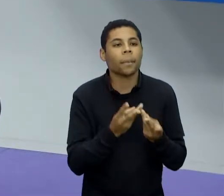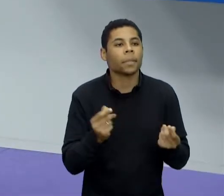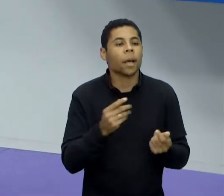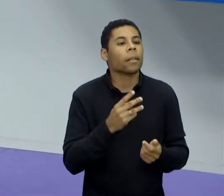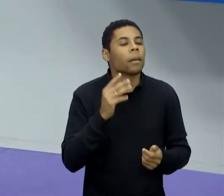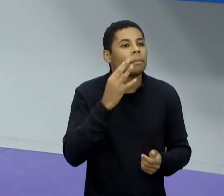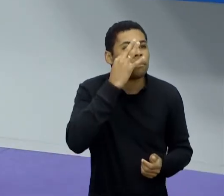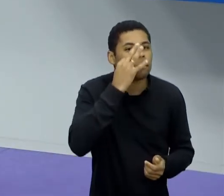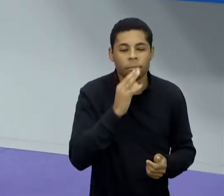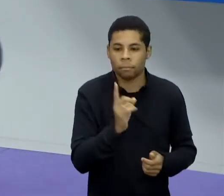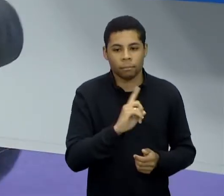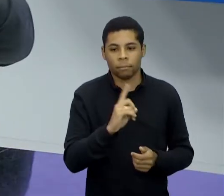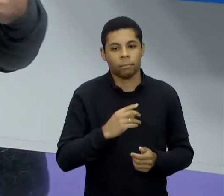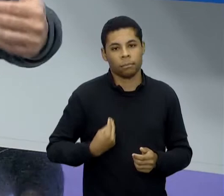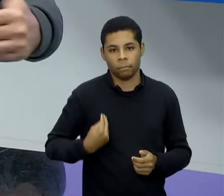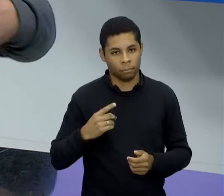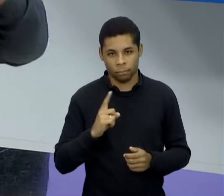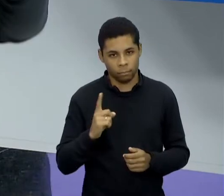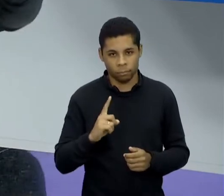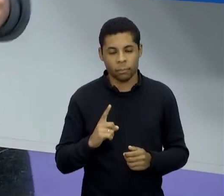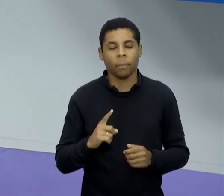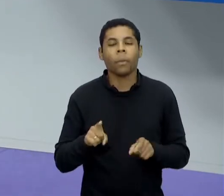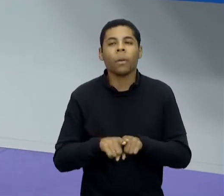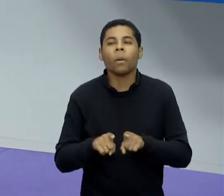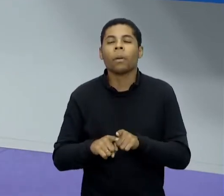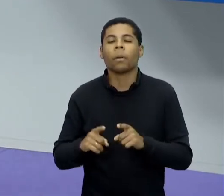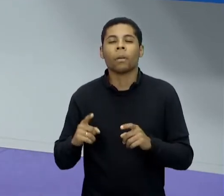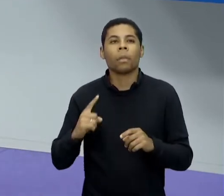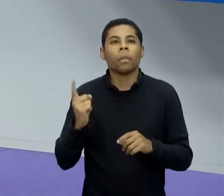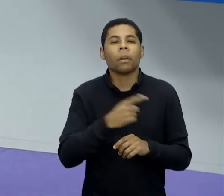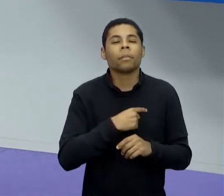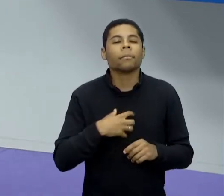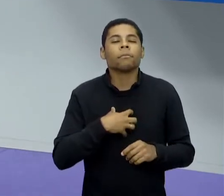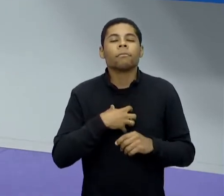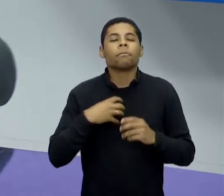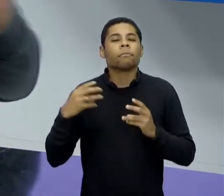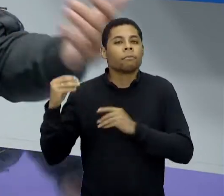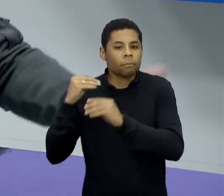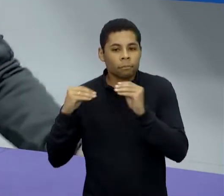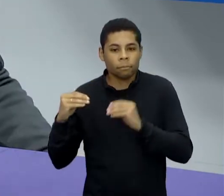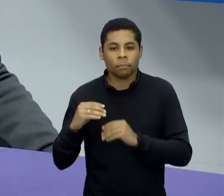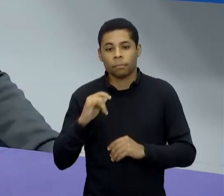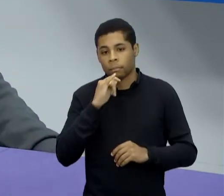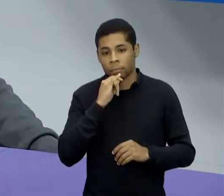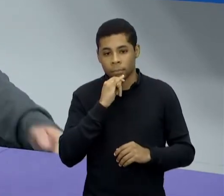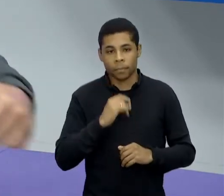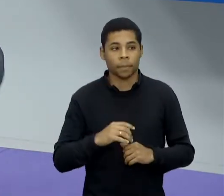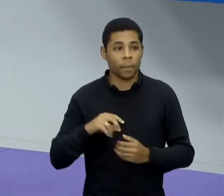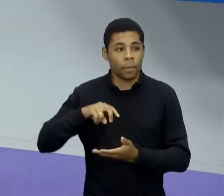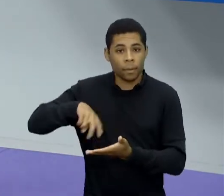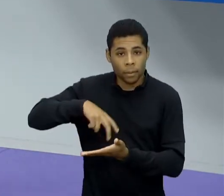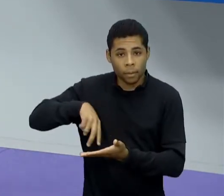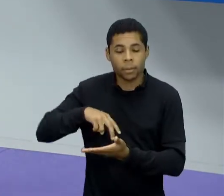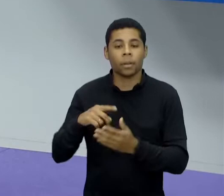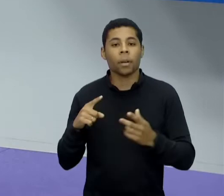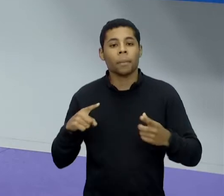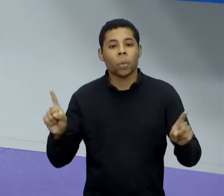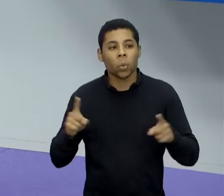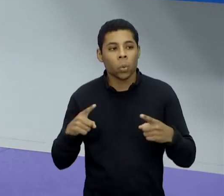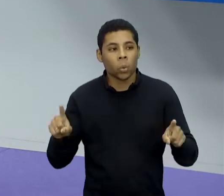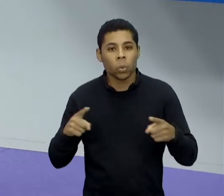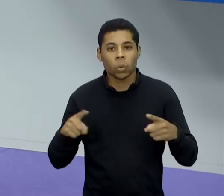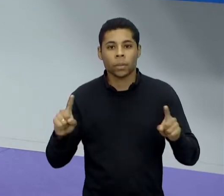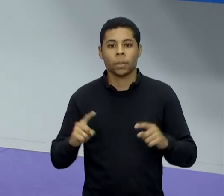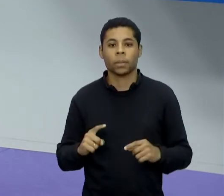abstrata, ela está num campo sensorial diferente. Pode ser uma dança, pode ser uma música, pode